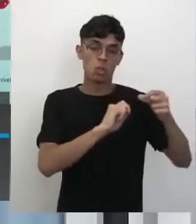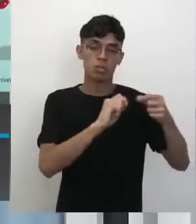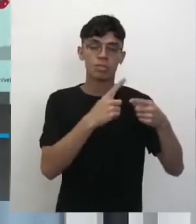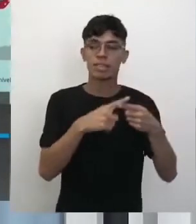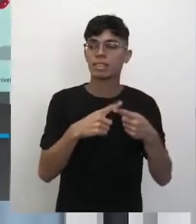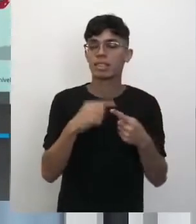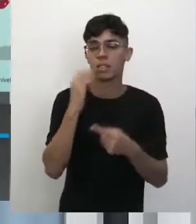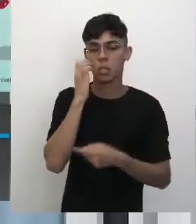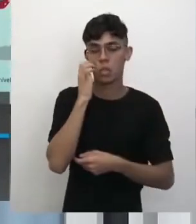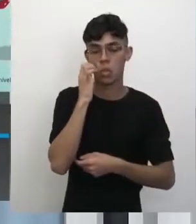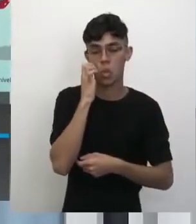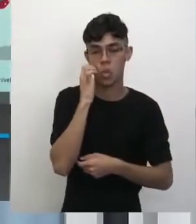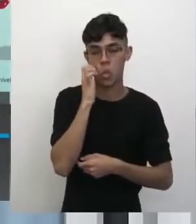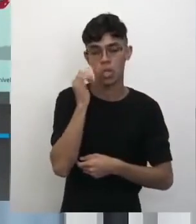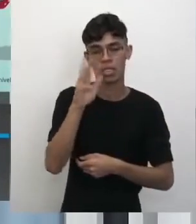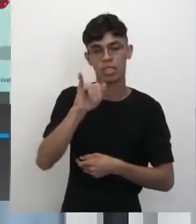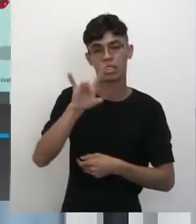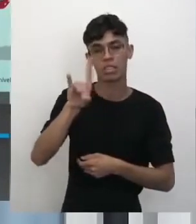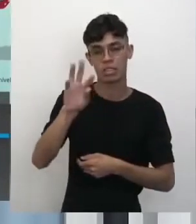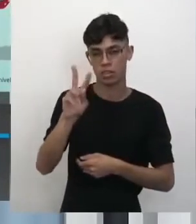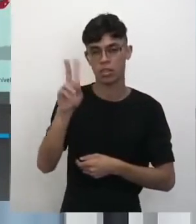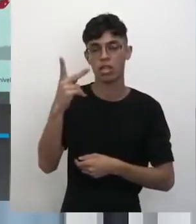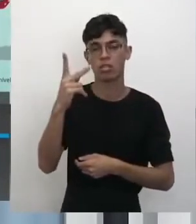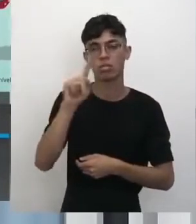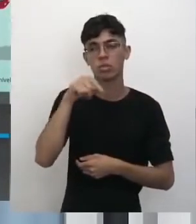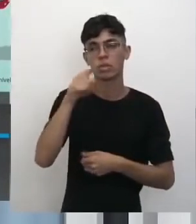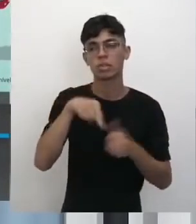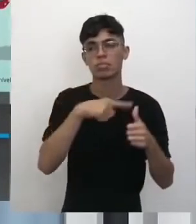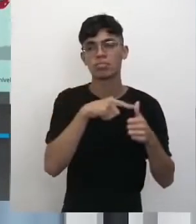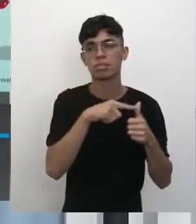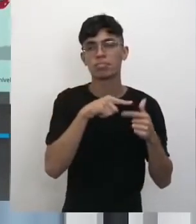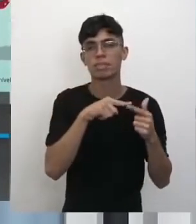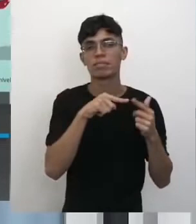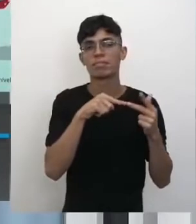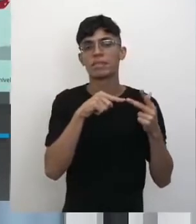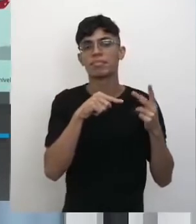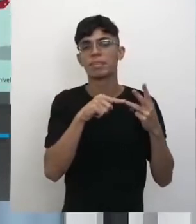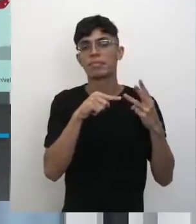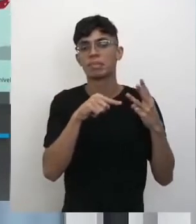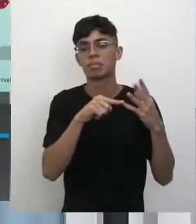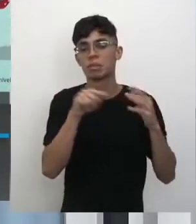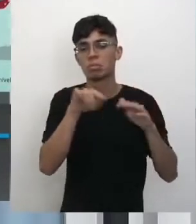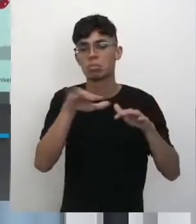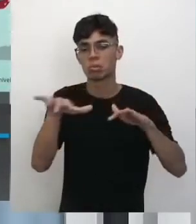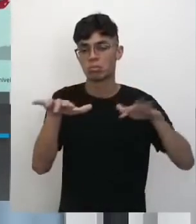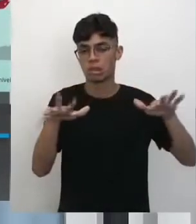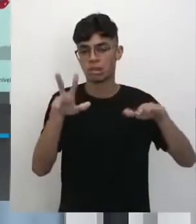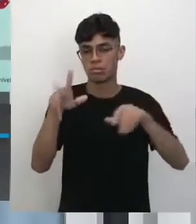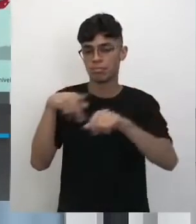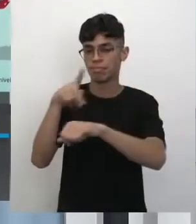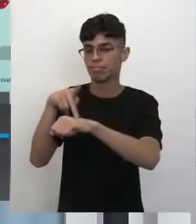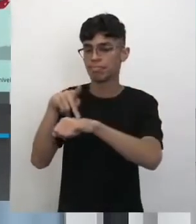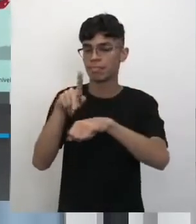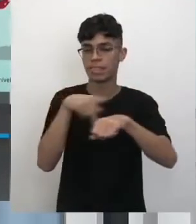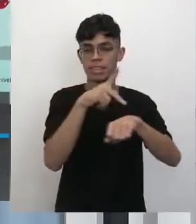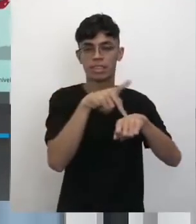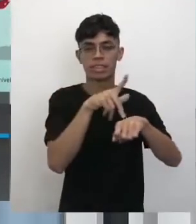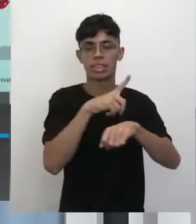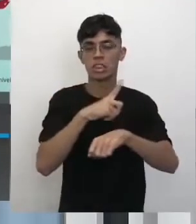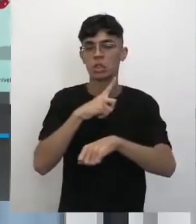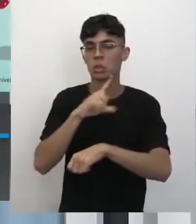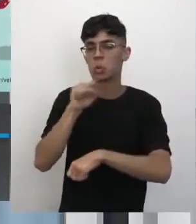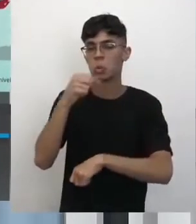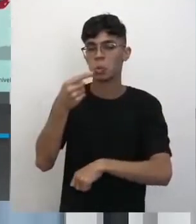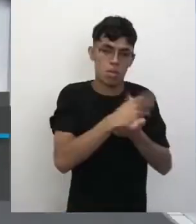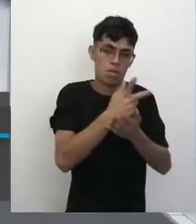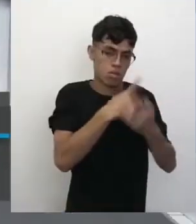se fosse falar de IDH, de outras formas aí, de divisões aí entre países, aí teria um outro tipo de